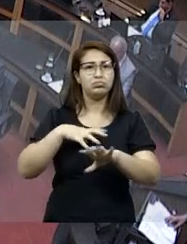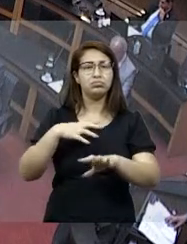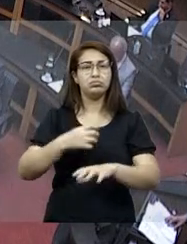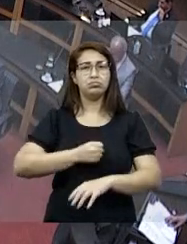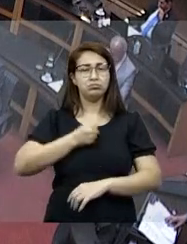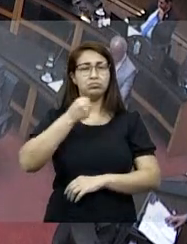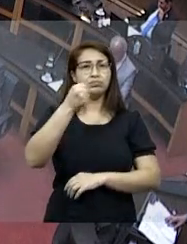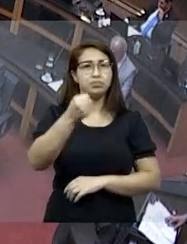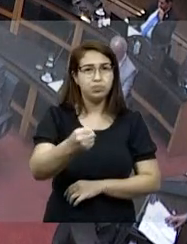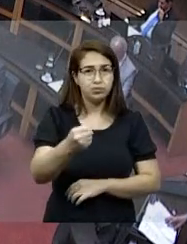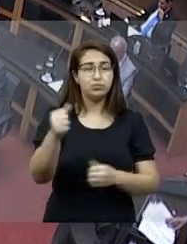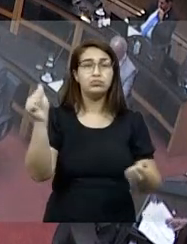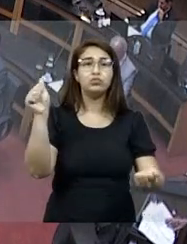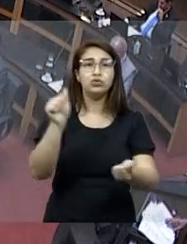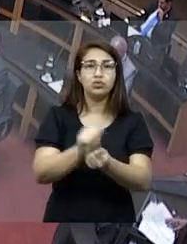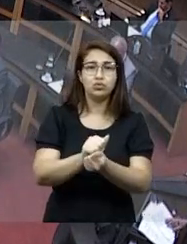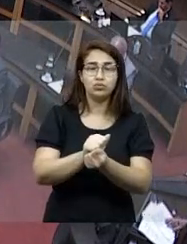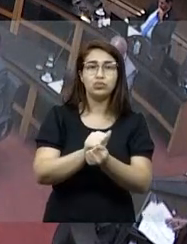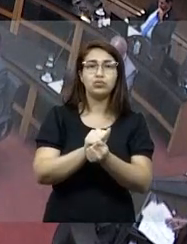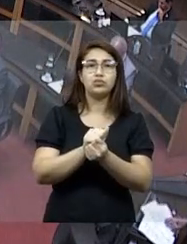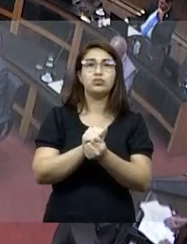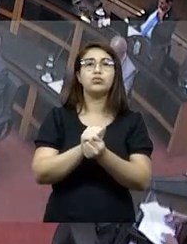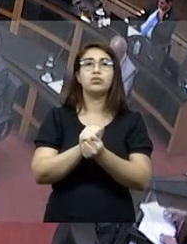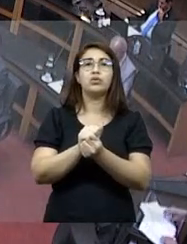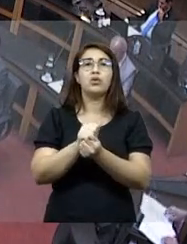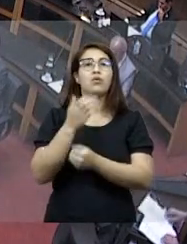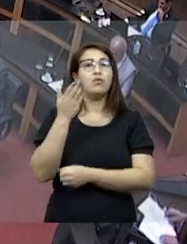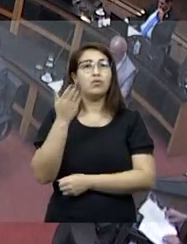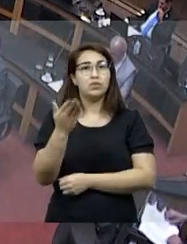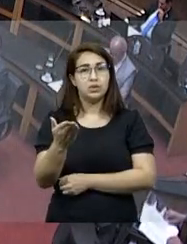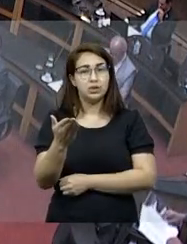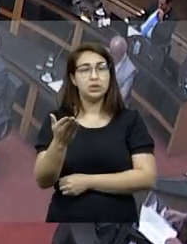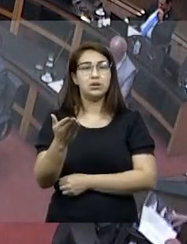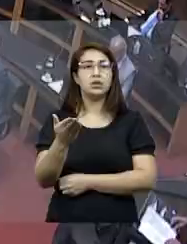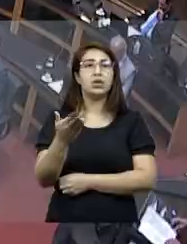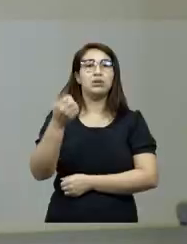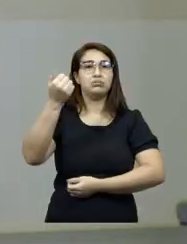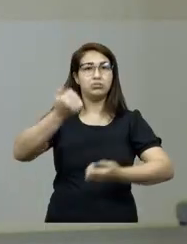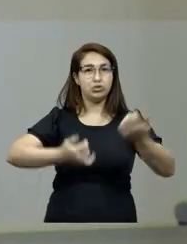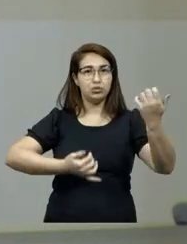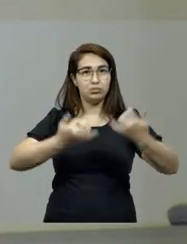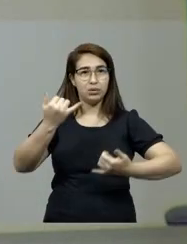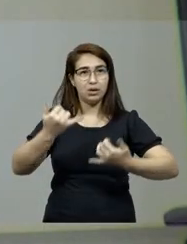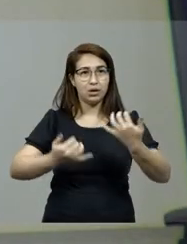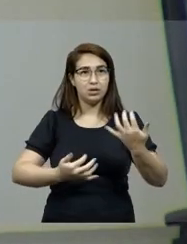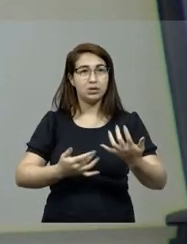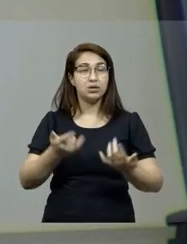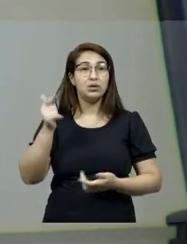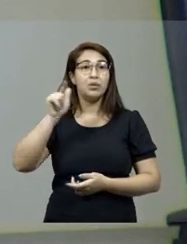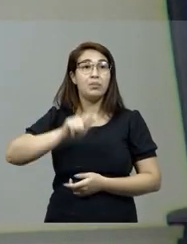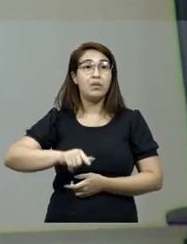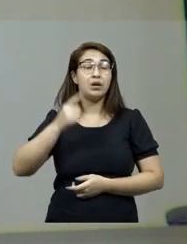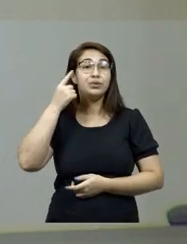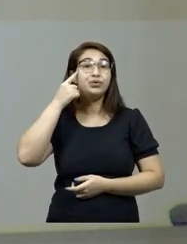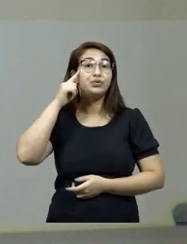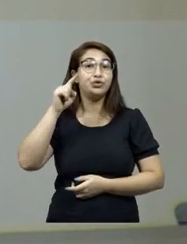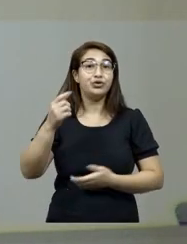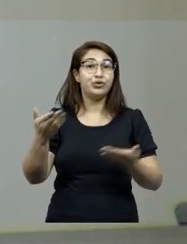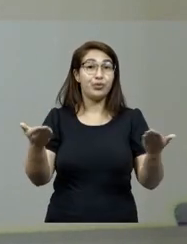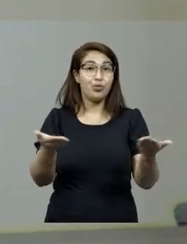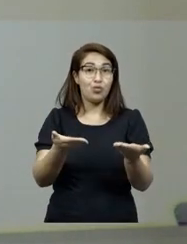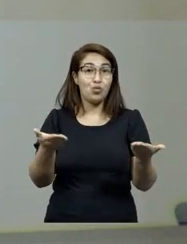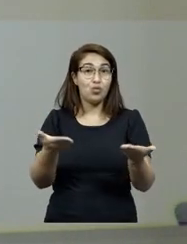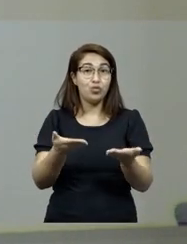100% ao lado das razões externadas aí por Vossa Excelência. Inclusive, na data de hoje,